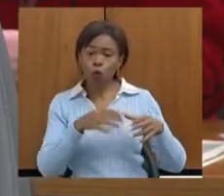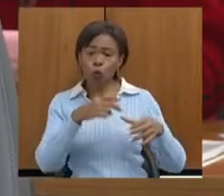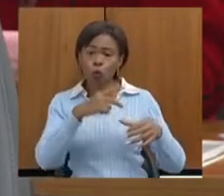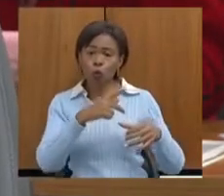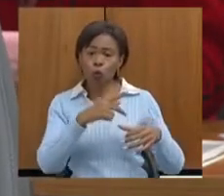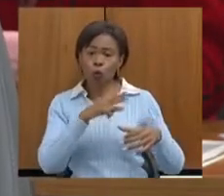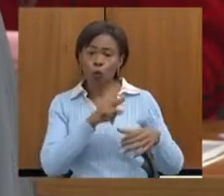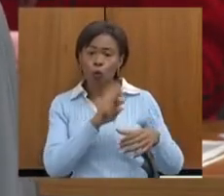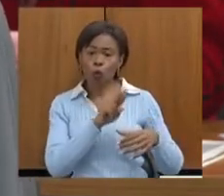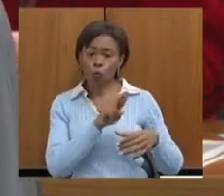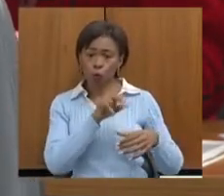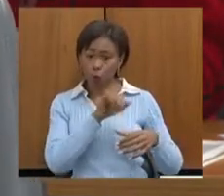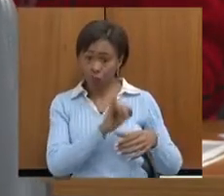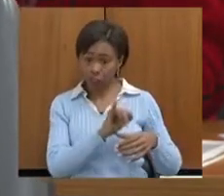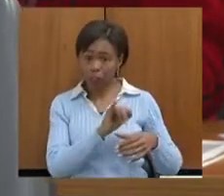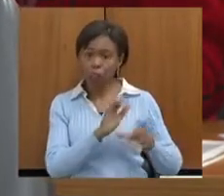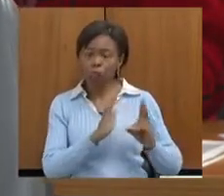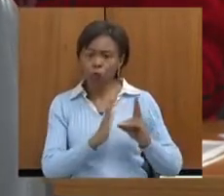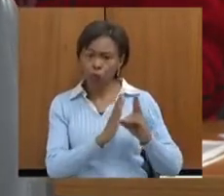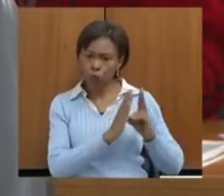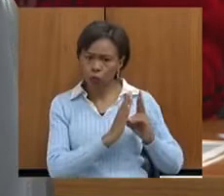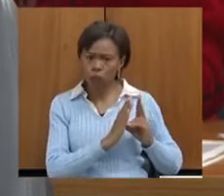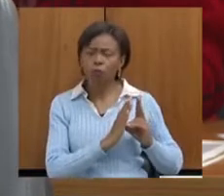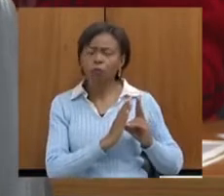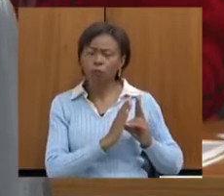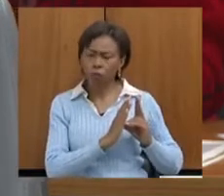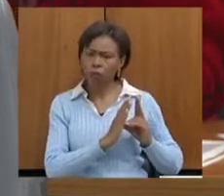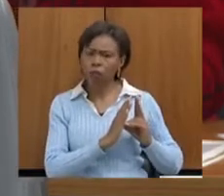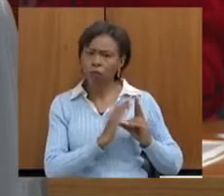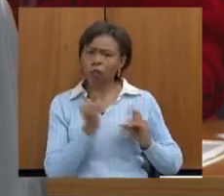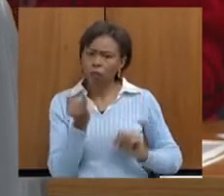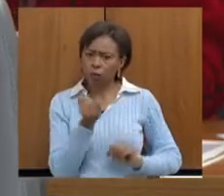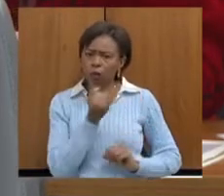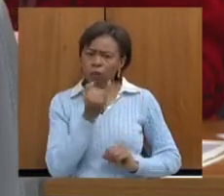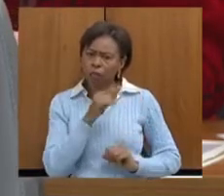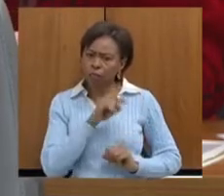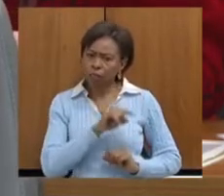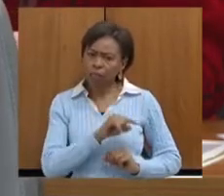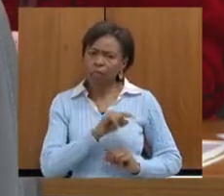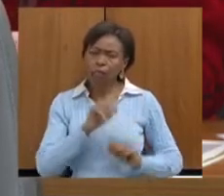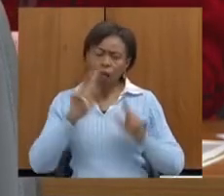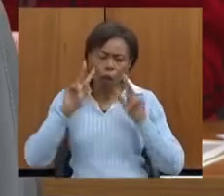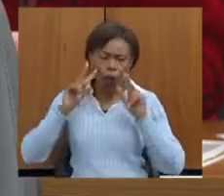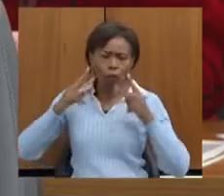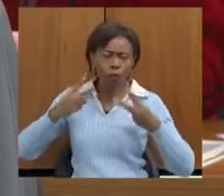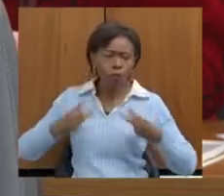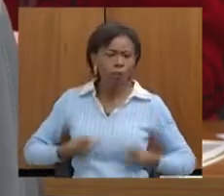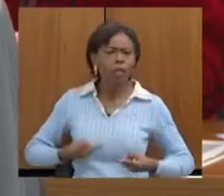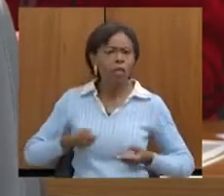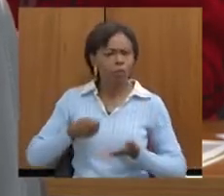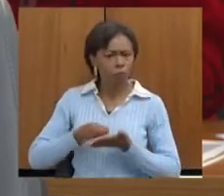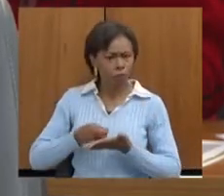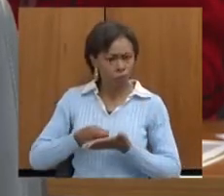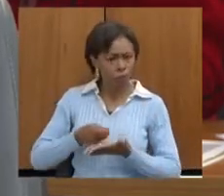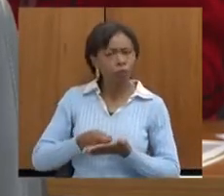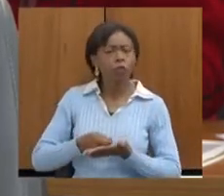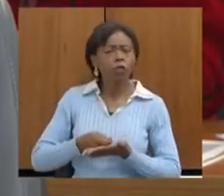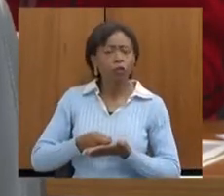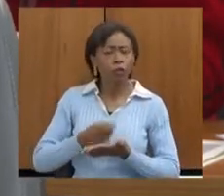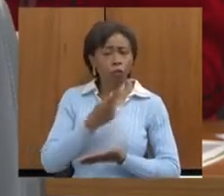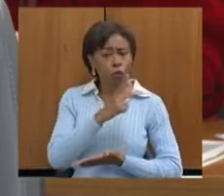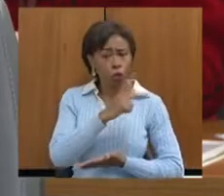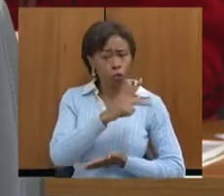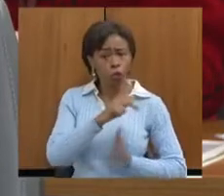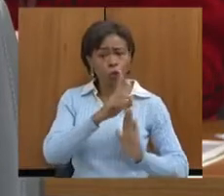reivindicando reconhecimento da sua existência nesse território dos seus direitos ver aqui